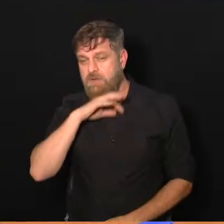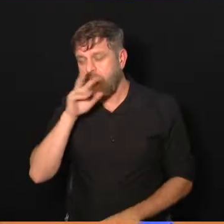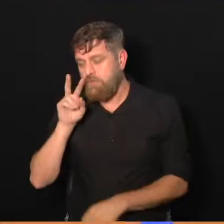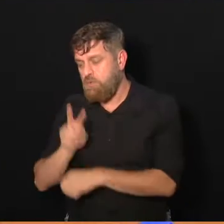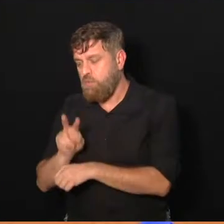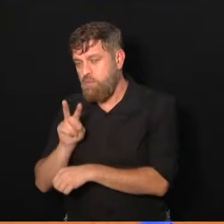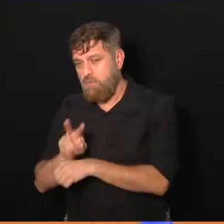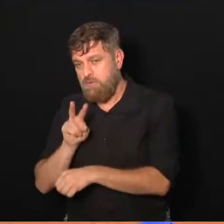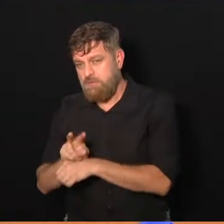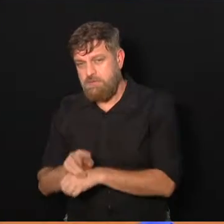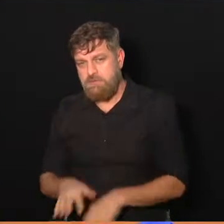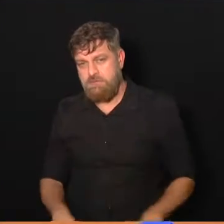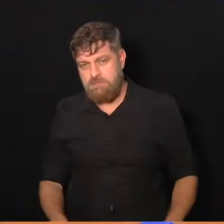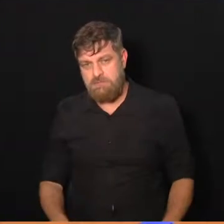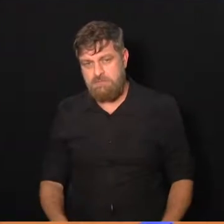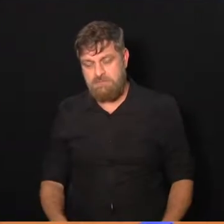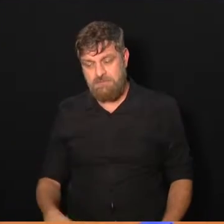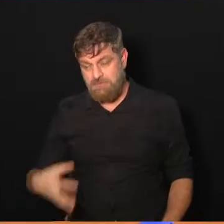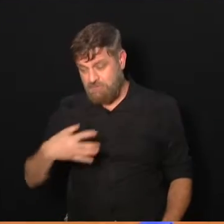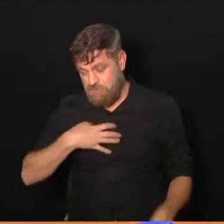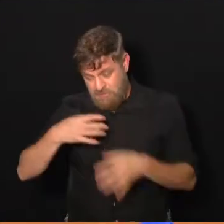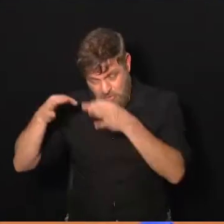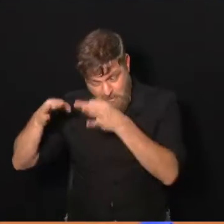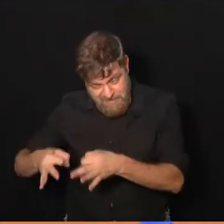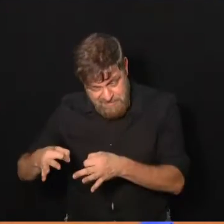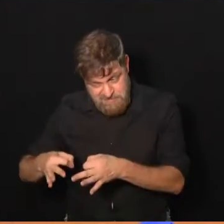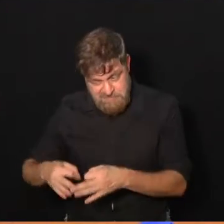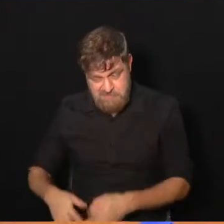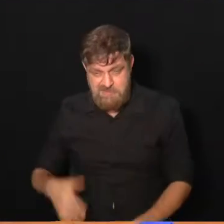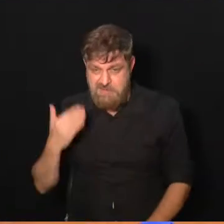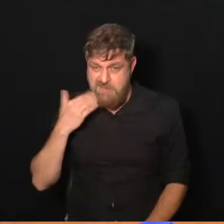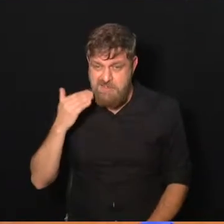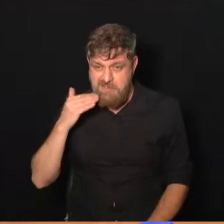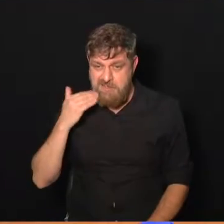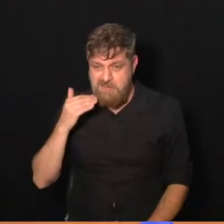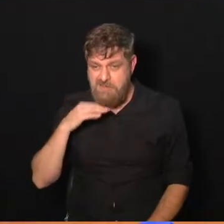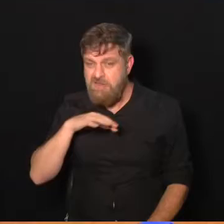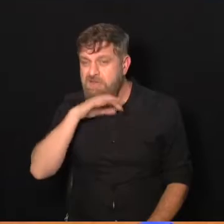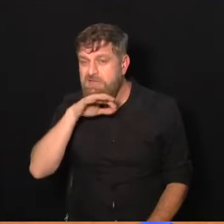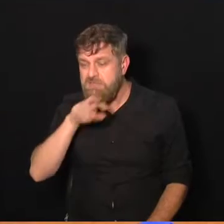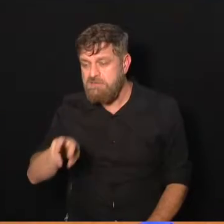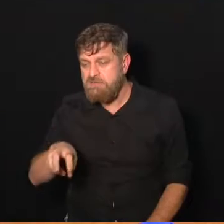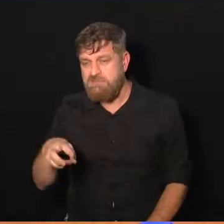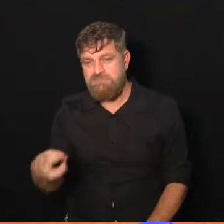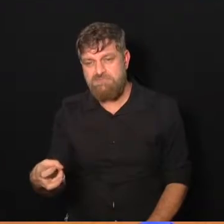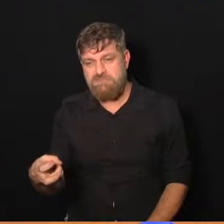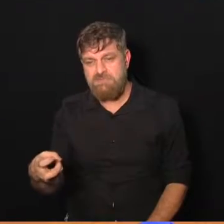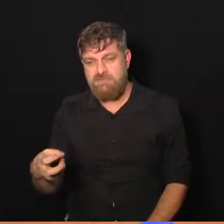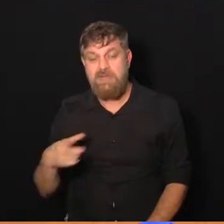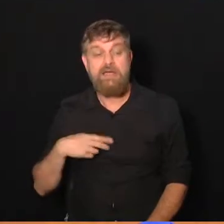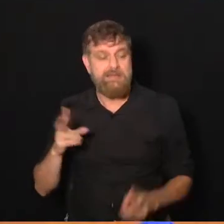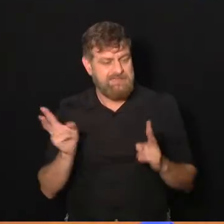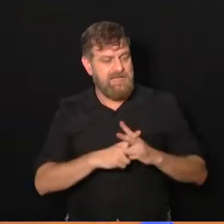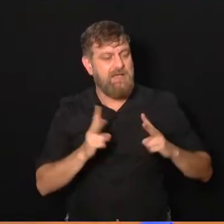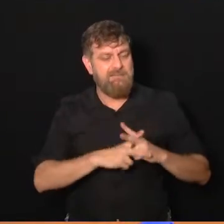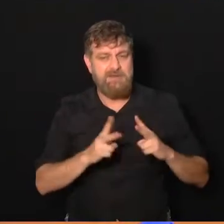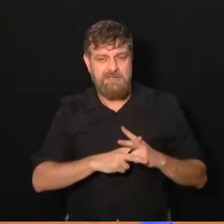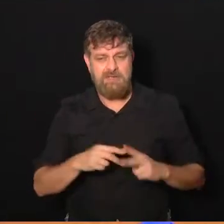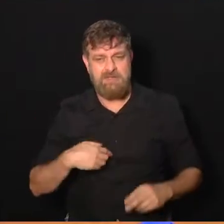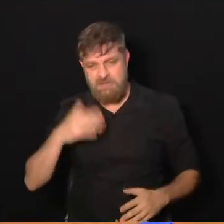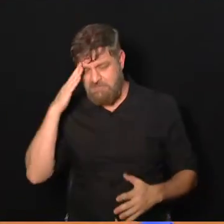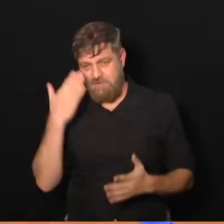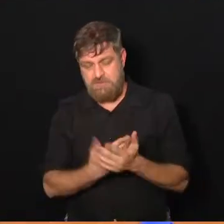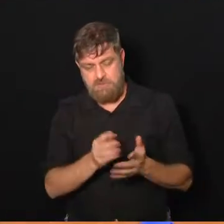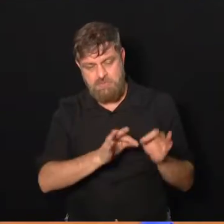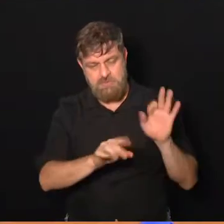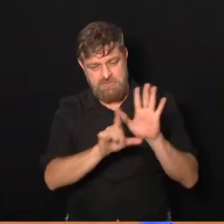animais e não tomam da maneira apropriada, e o animal morre, há brigas ali, e acho que um projeto desse